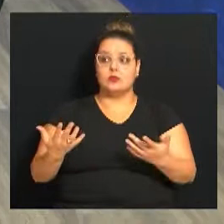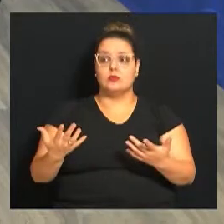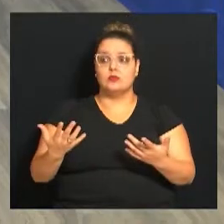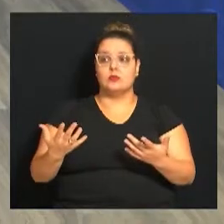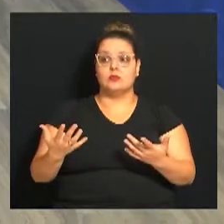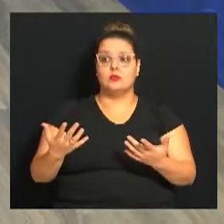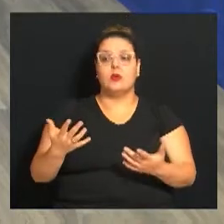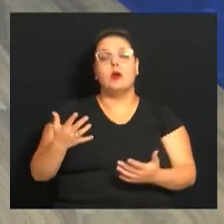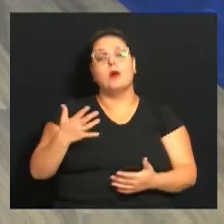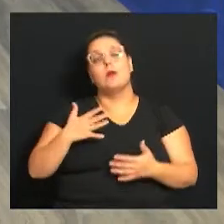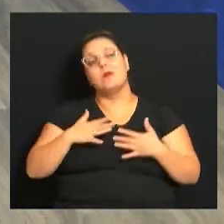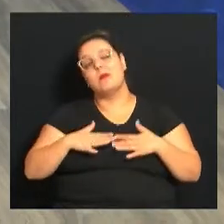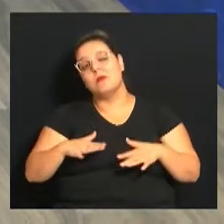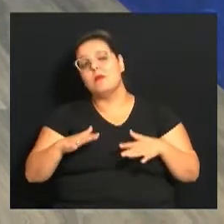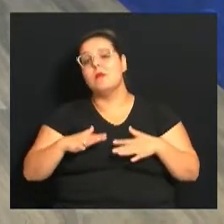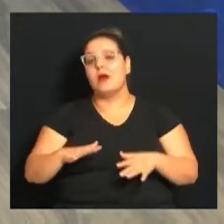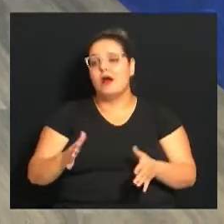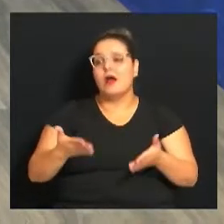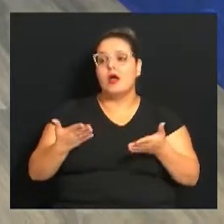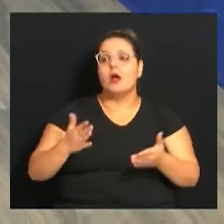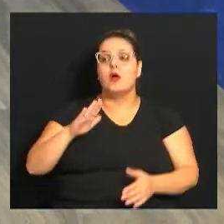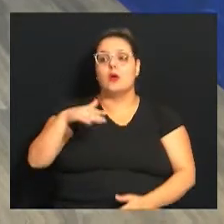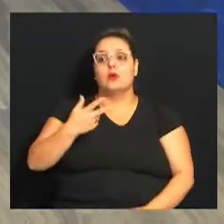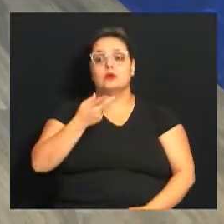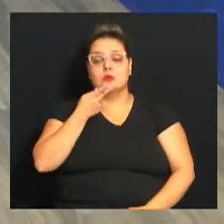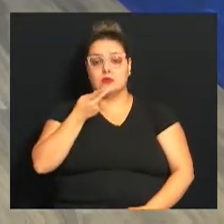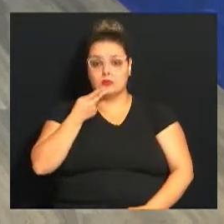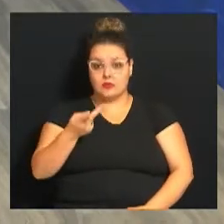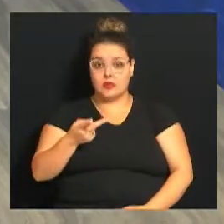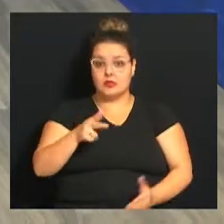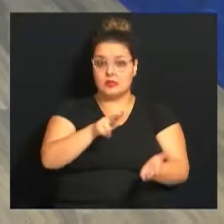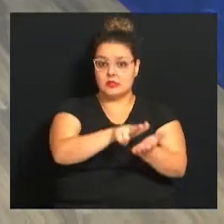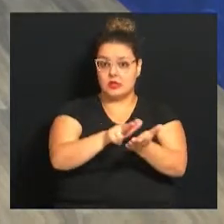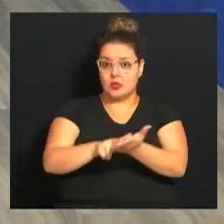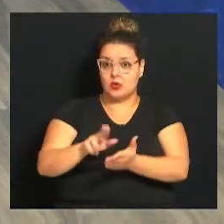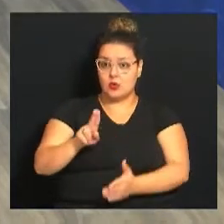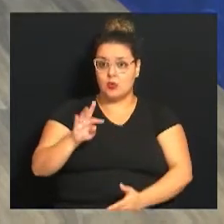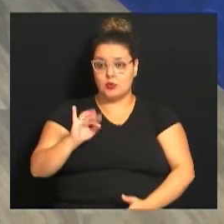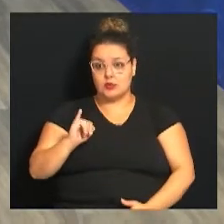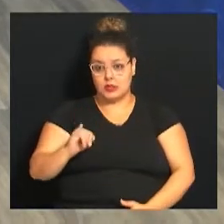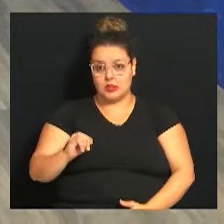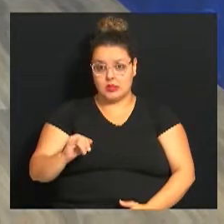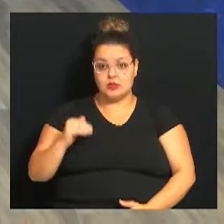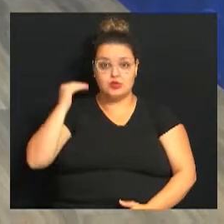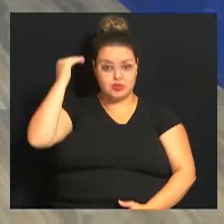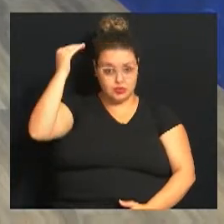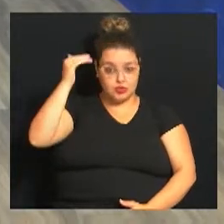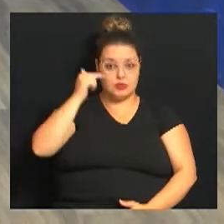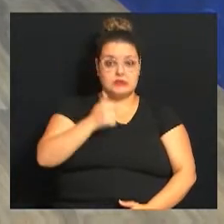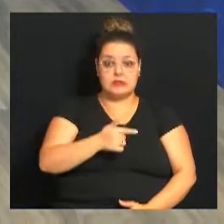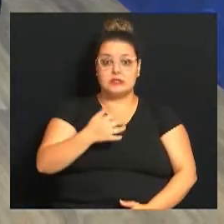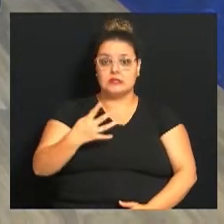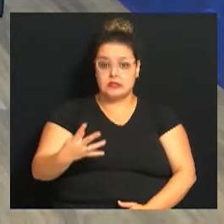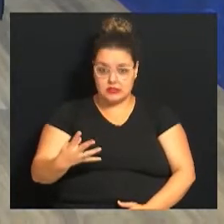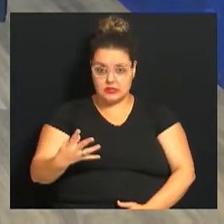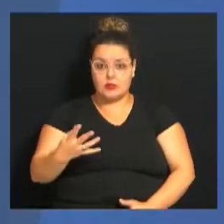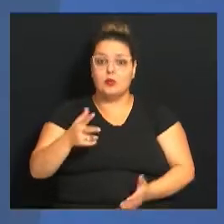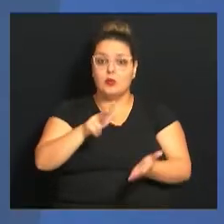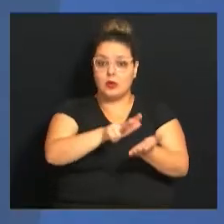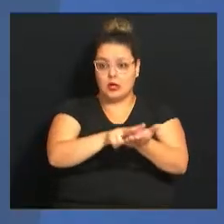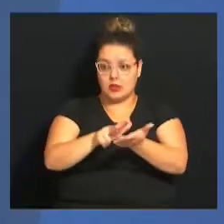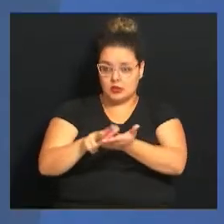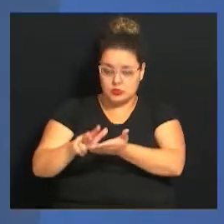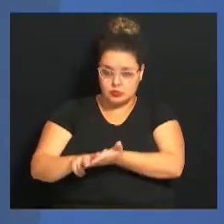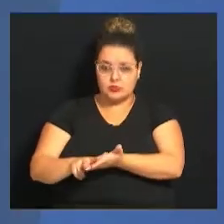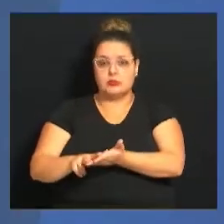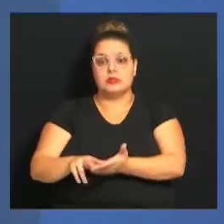mais tranquila, Gabriel, quando a gente fala em leito de UTI adulto. Nós temos 74 na cidade, a gente já contou